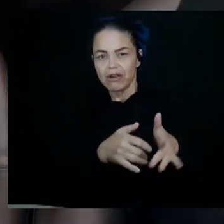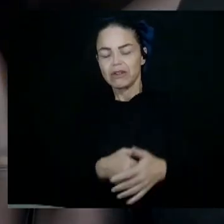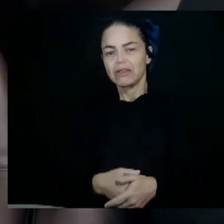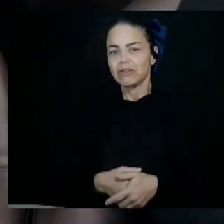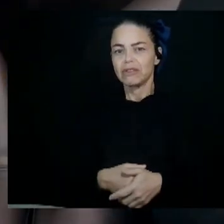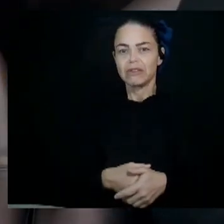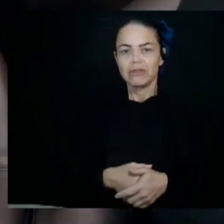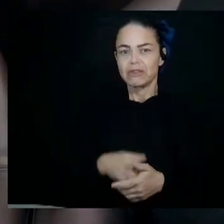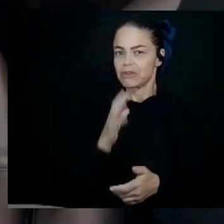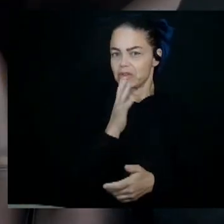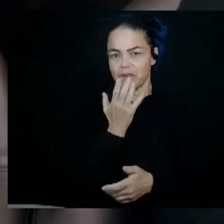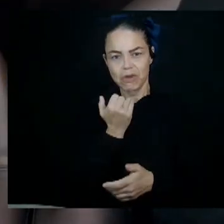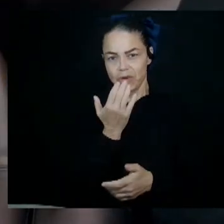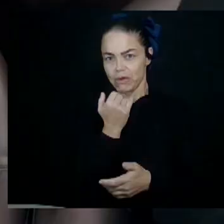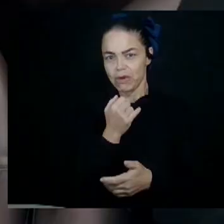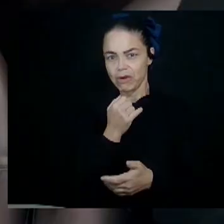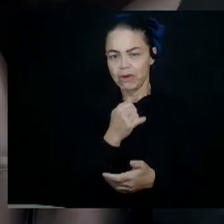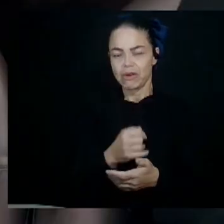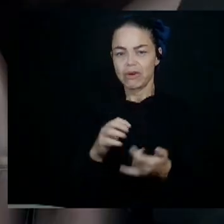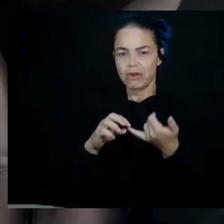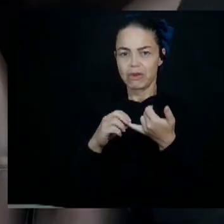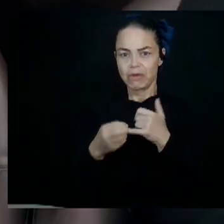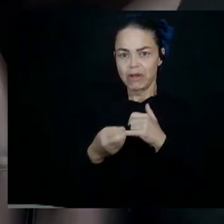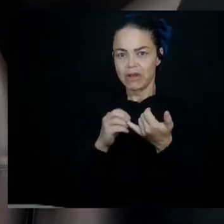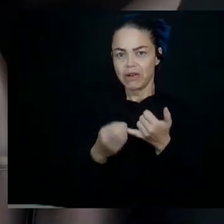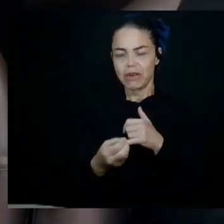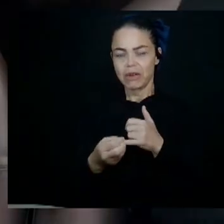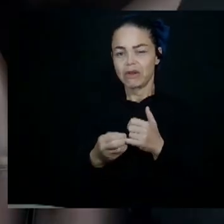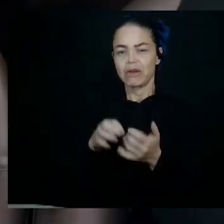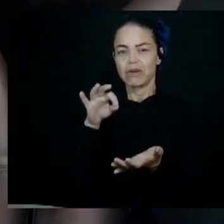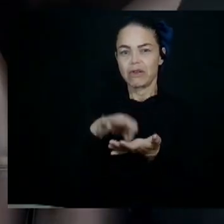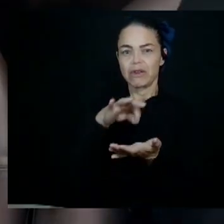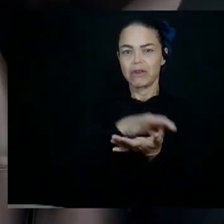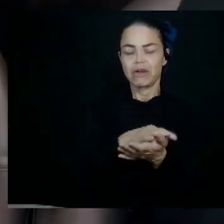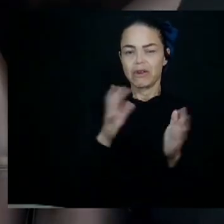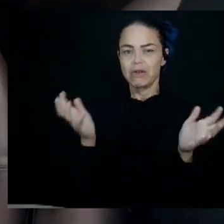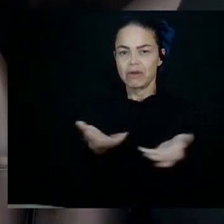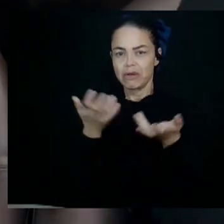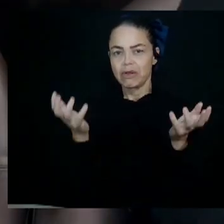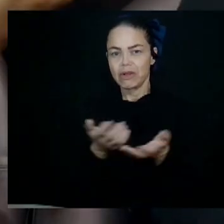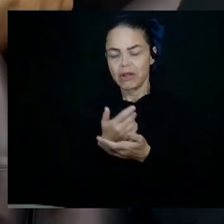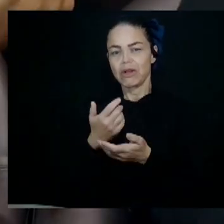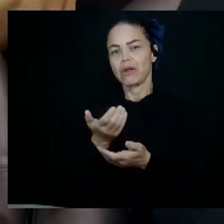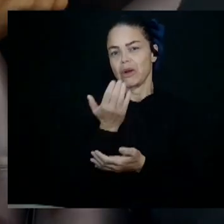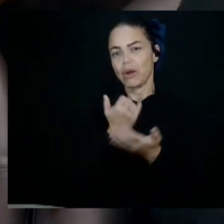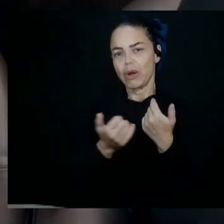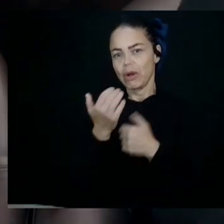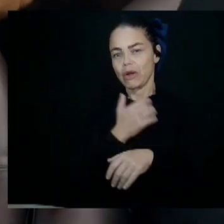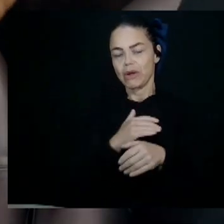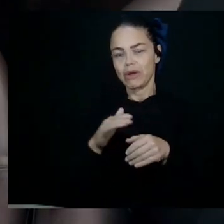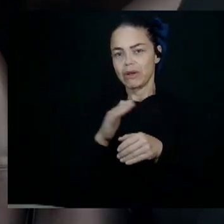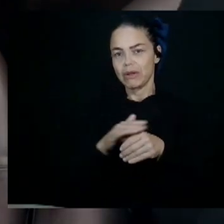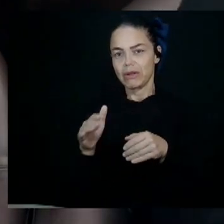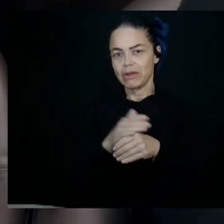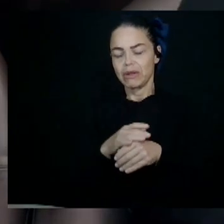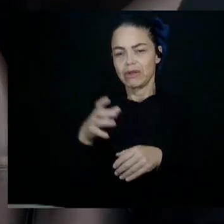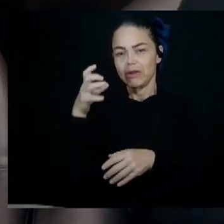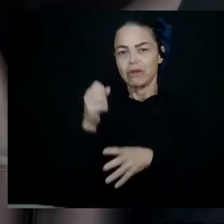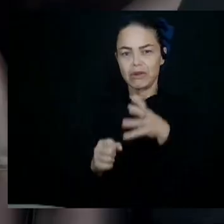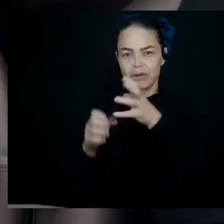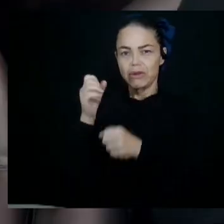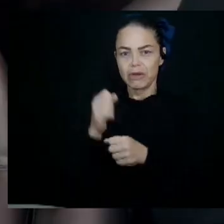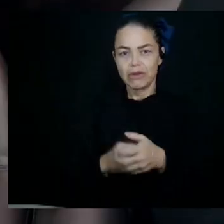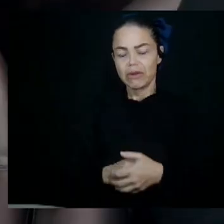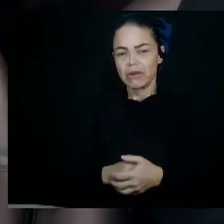vocês não comem? Nunca comeram feijão da soja? Não. Nunca comeram uma salada com grão da soja? Não. Nunca fizeram um leite do feijão da soja? Não. E o